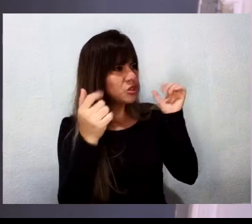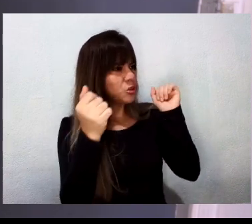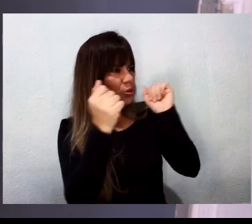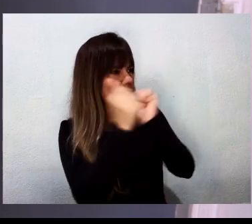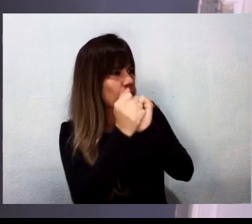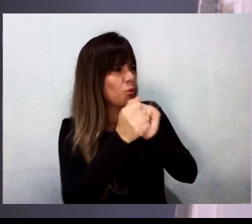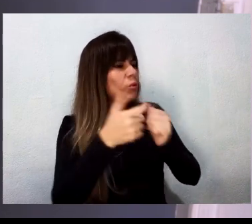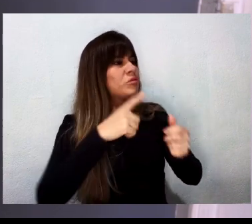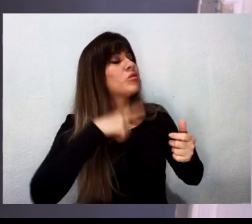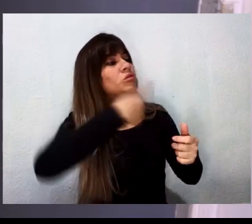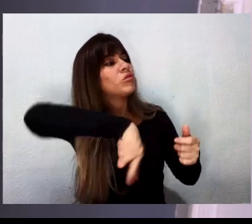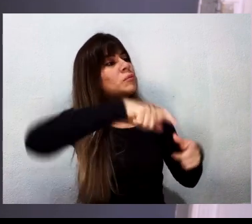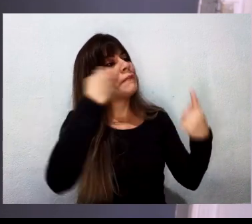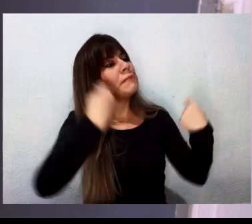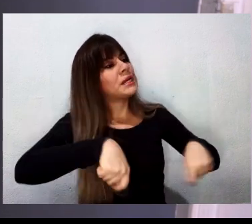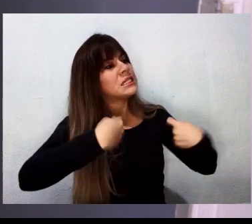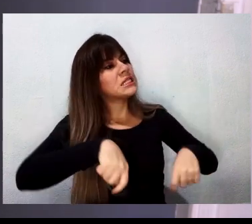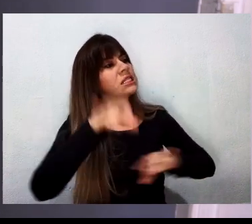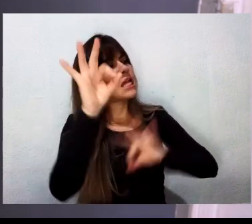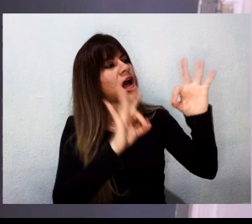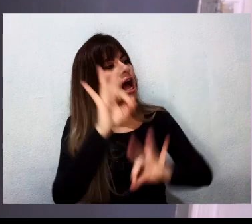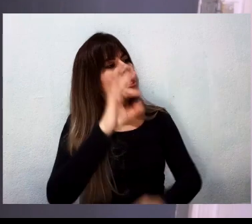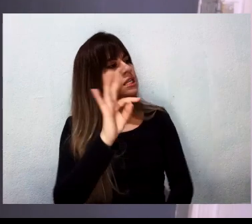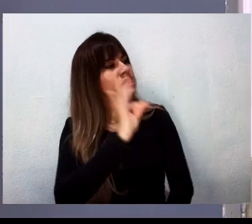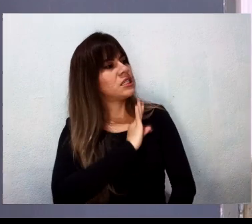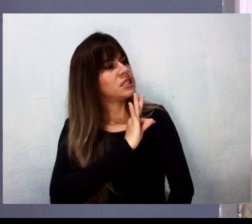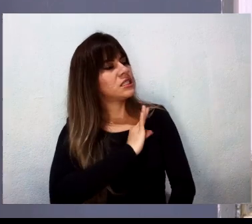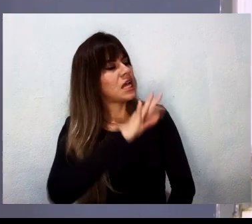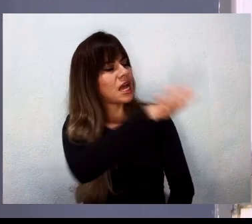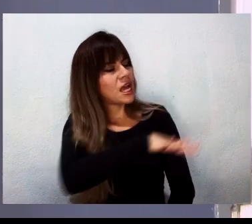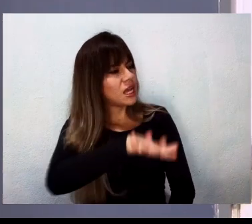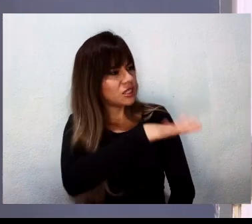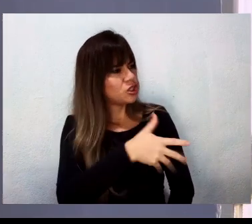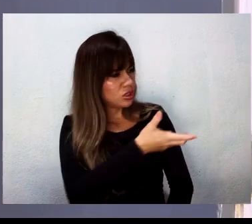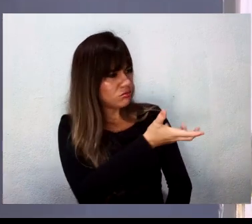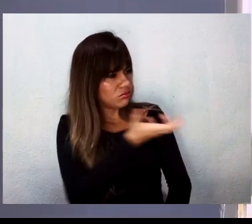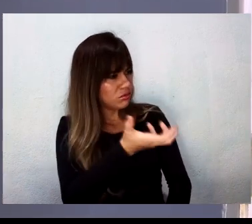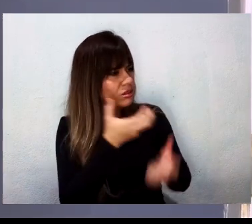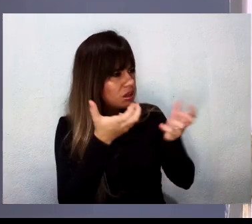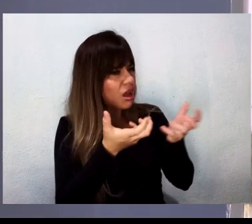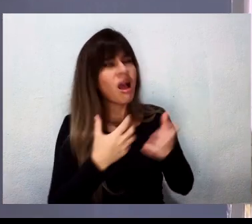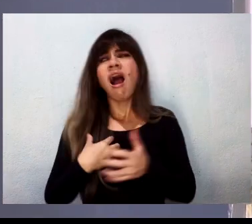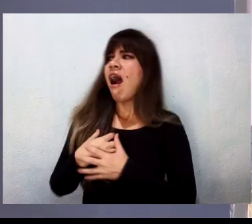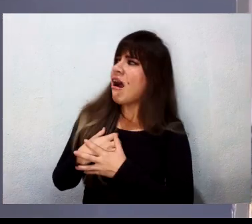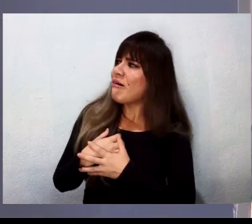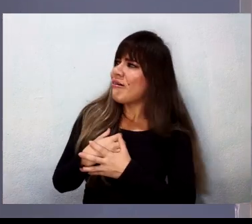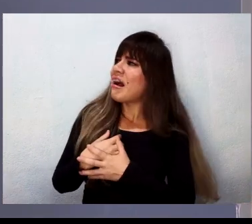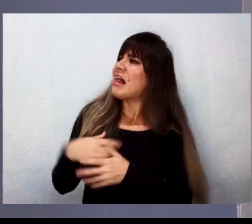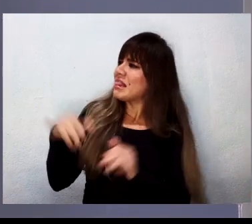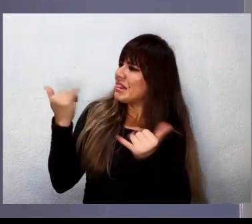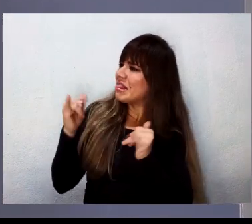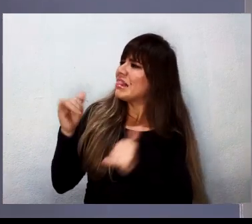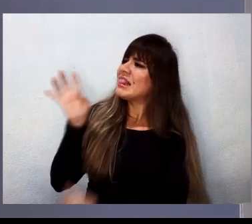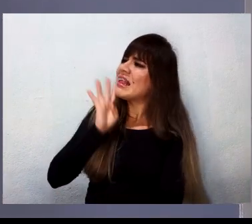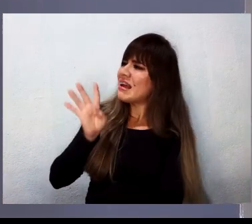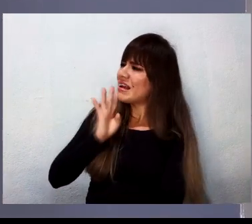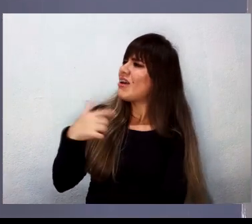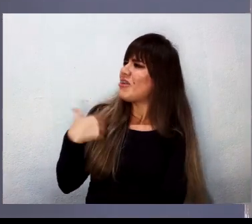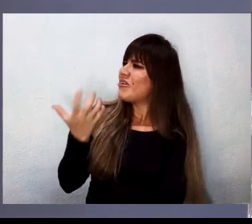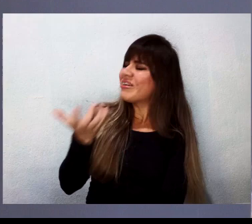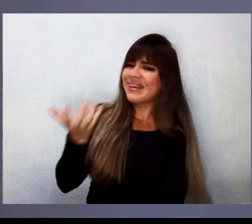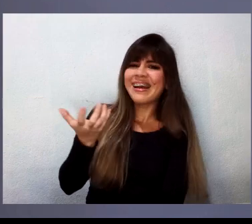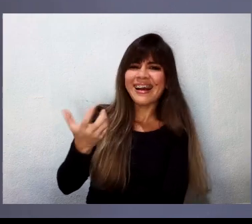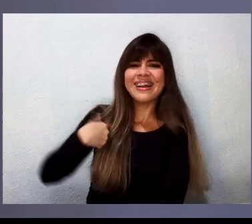no Baldio? A gente tá precisando de ajuda na parte técnica. Aí eu, massa, né?